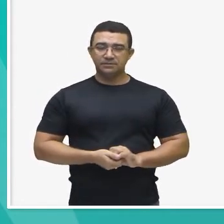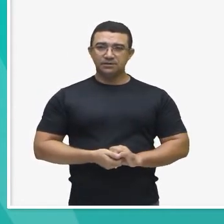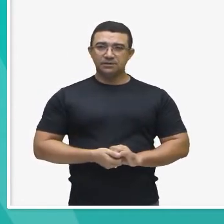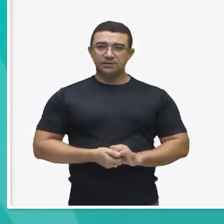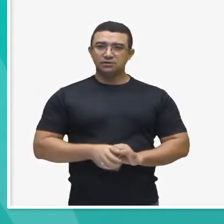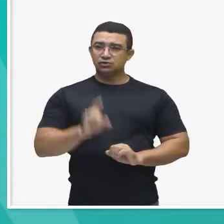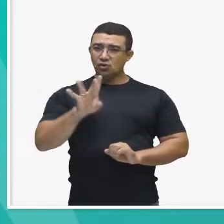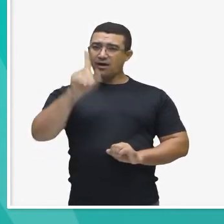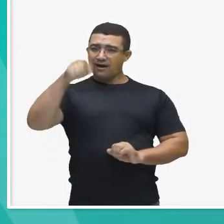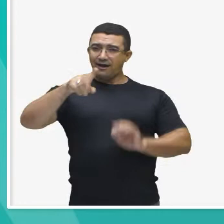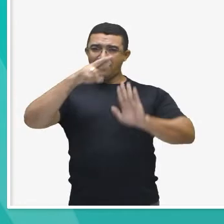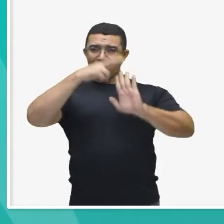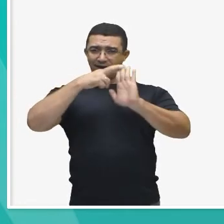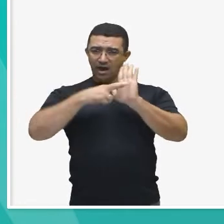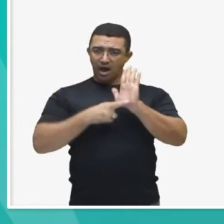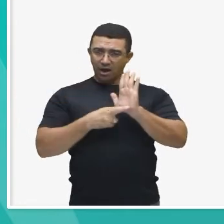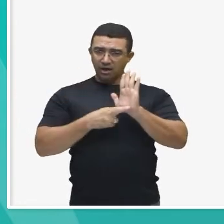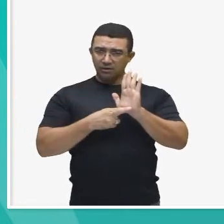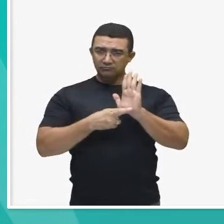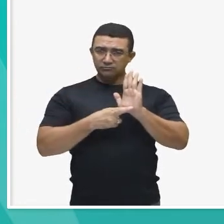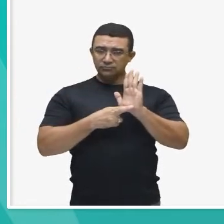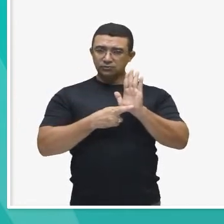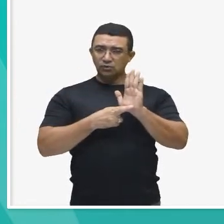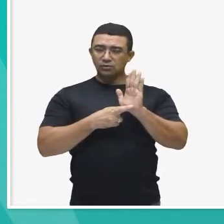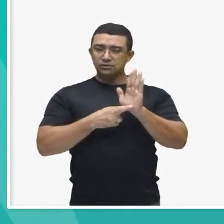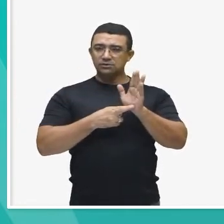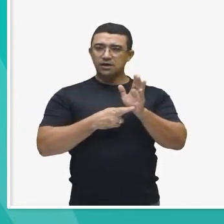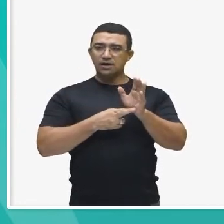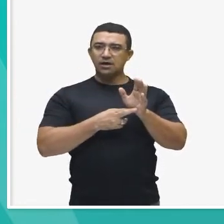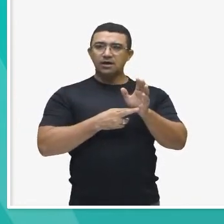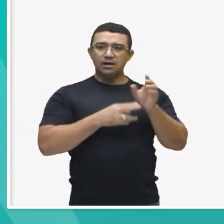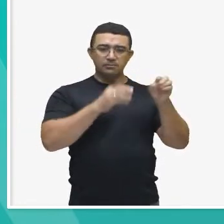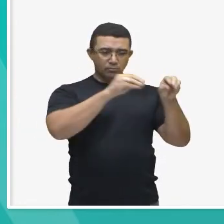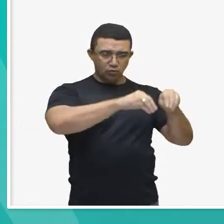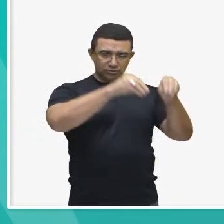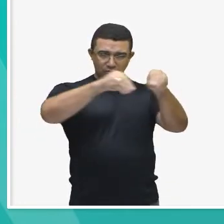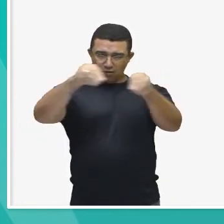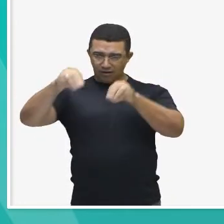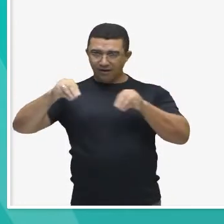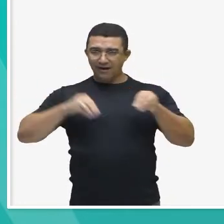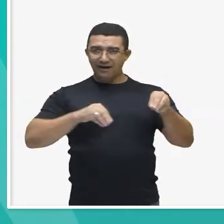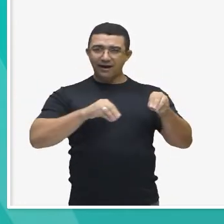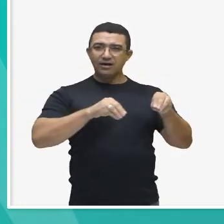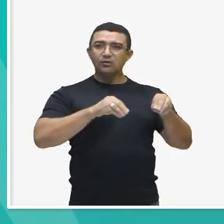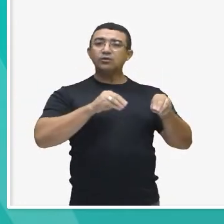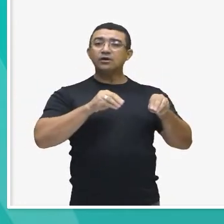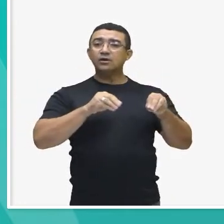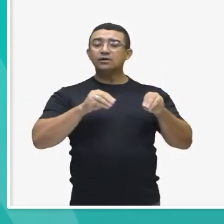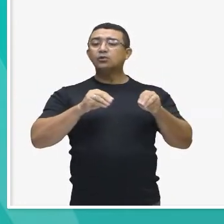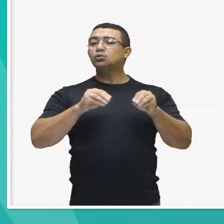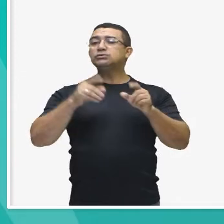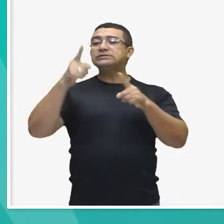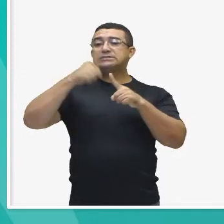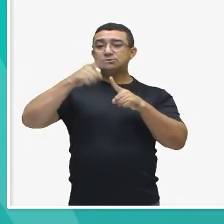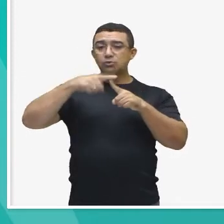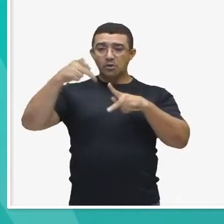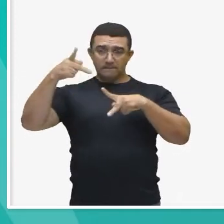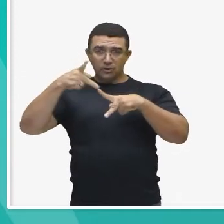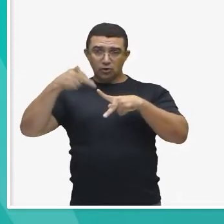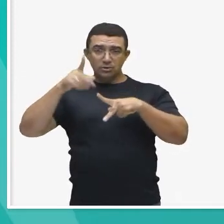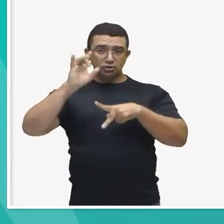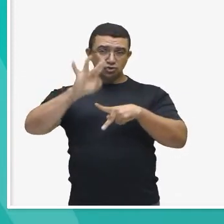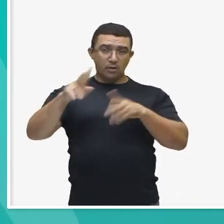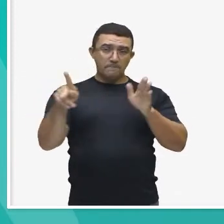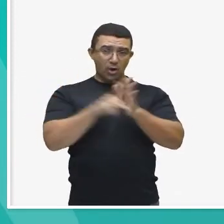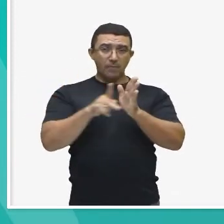adotamos, né, a posição de um tipo, né, a posição do tipo de pronome na nossa fala brasileira. Já